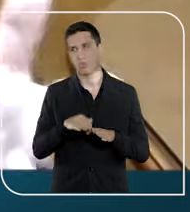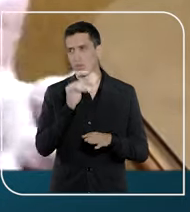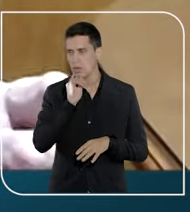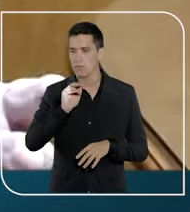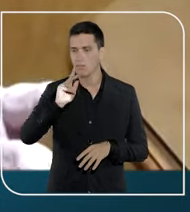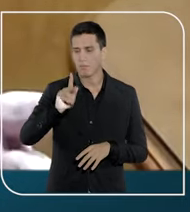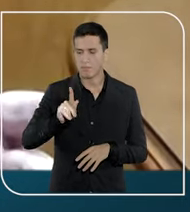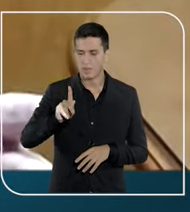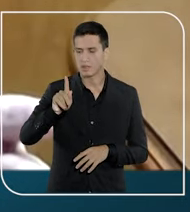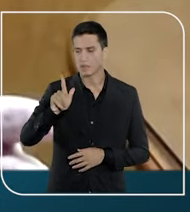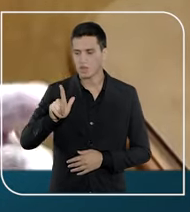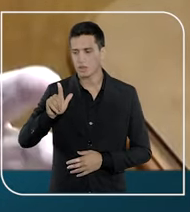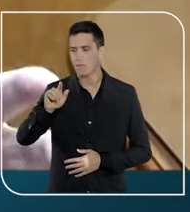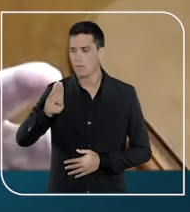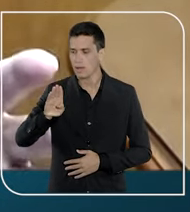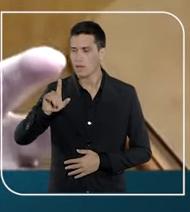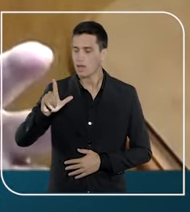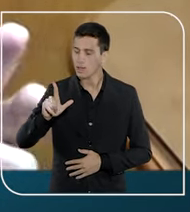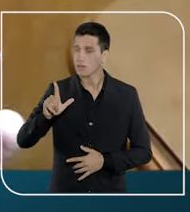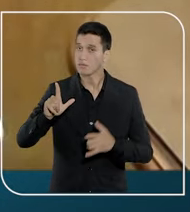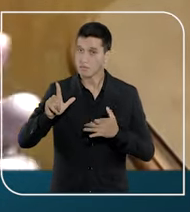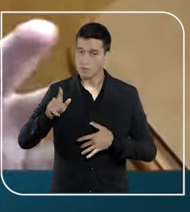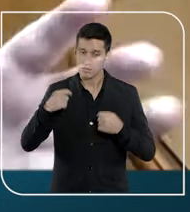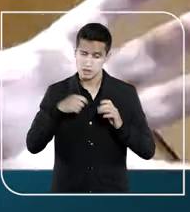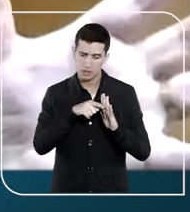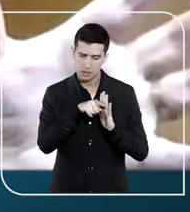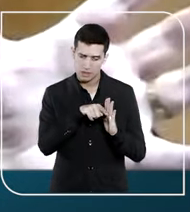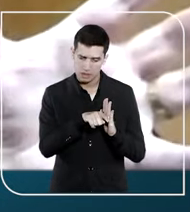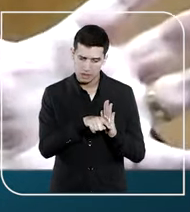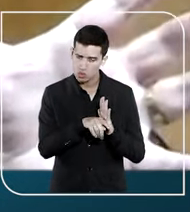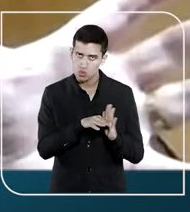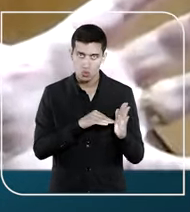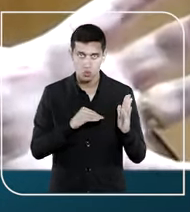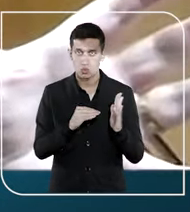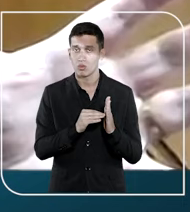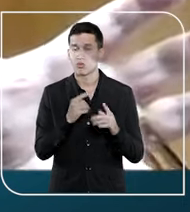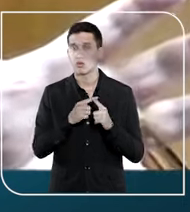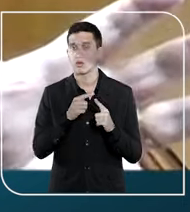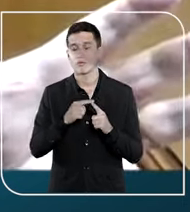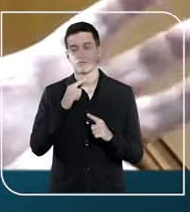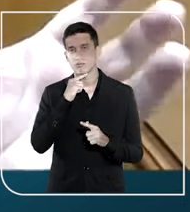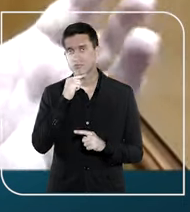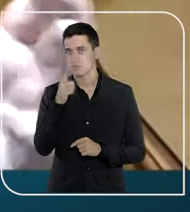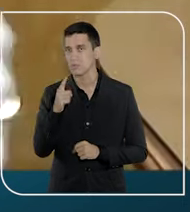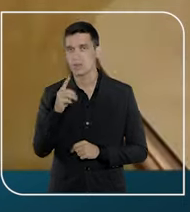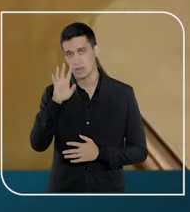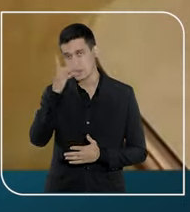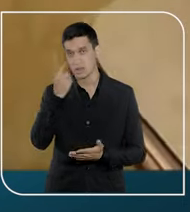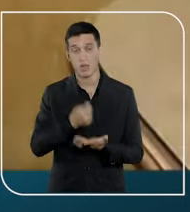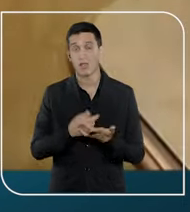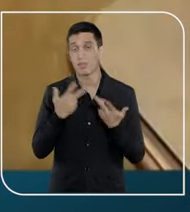tem que analisar o caso concreto. Porque não dá para fazer uma decisão genérica, né?